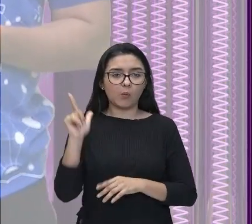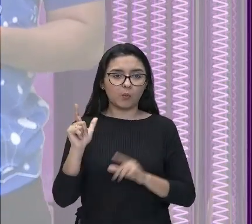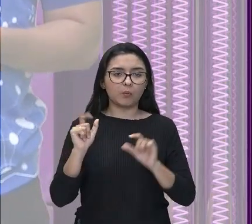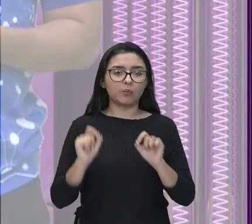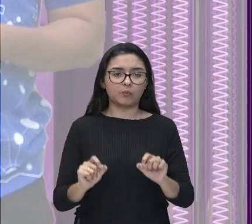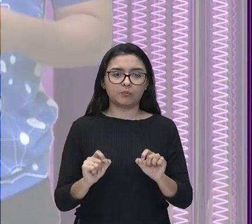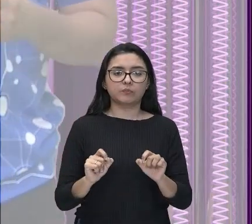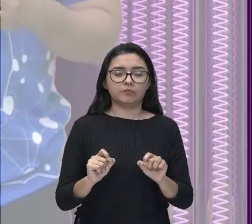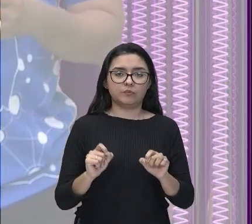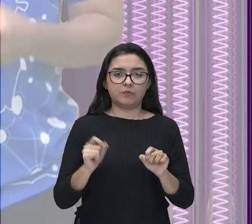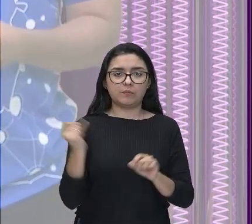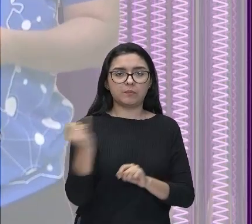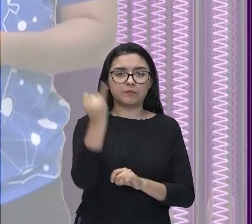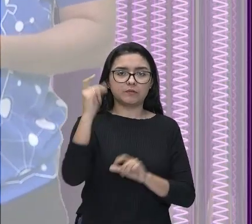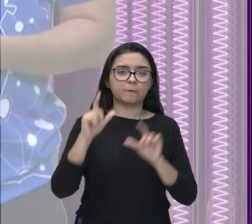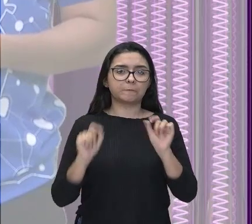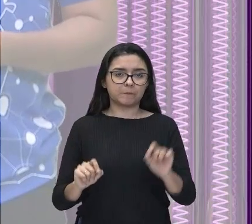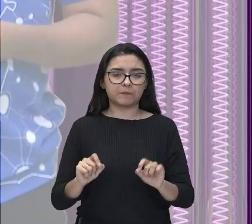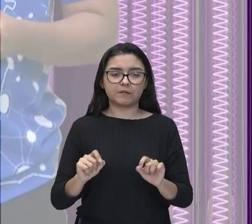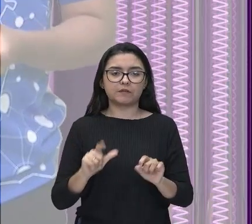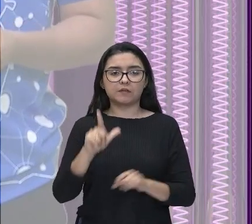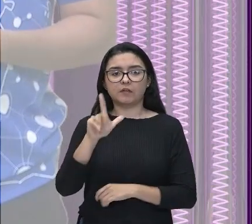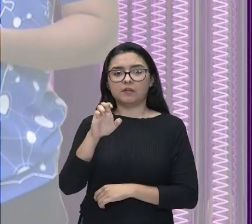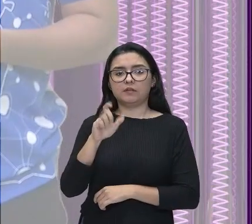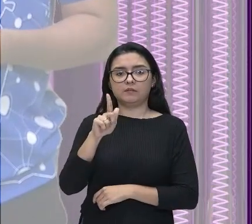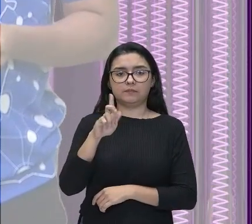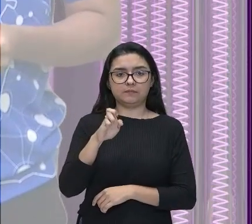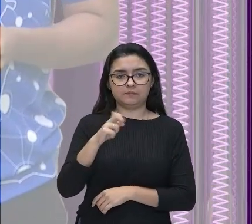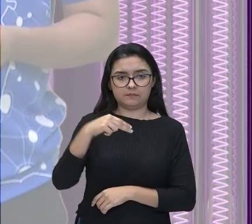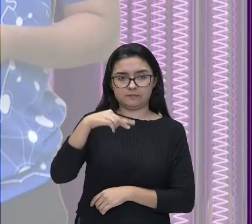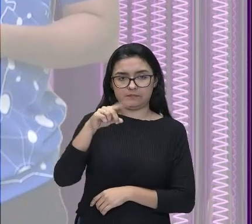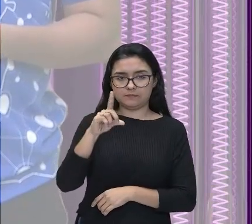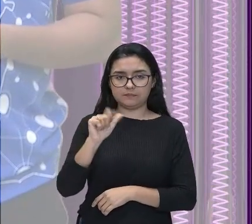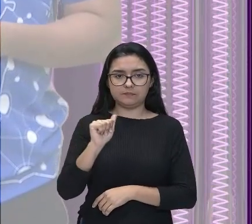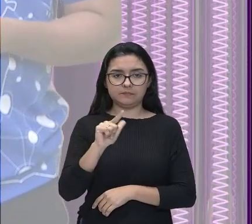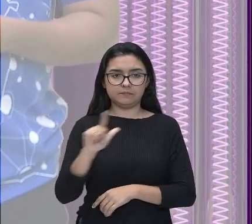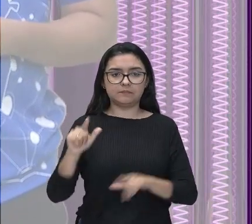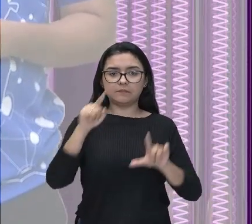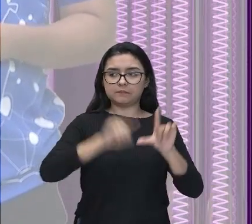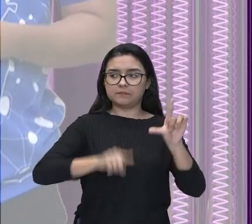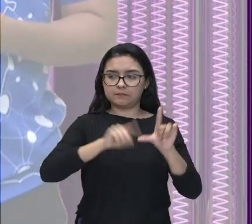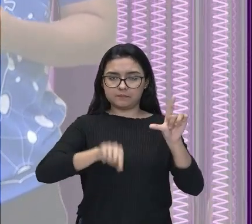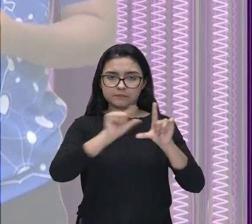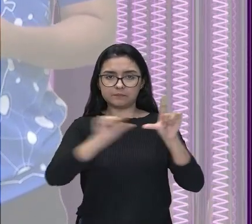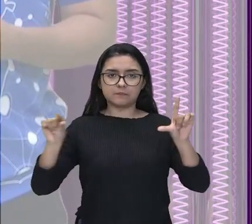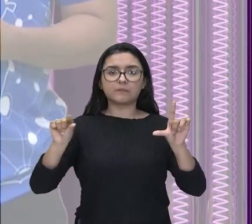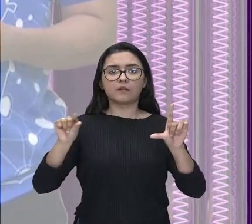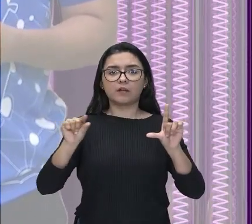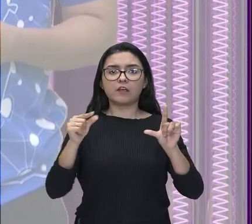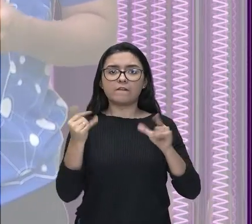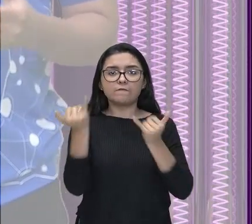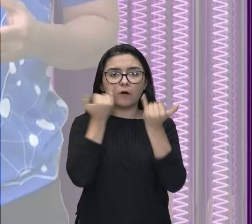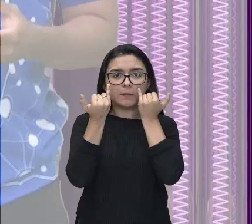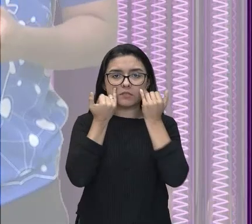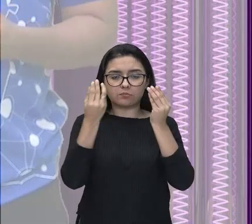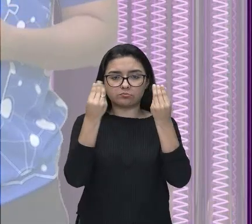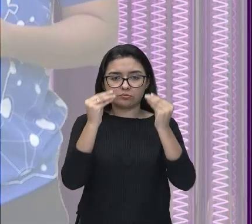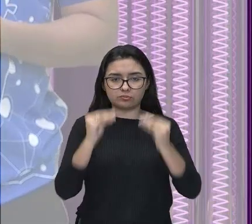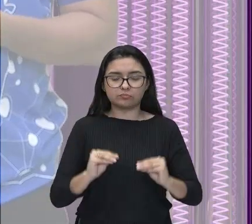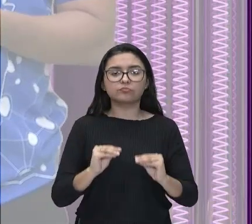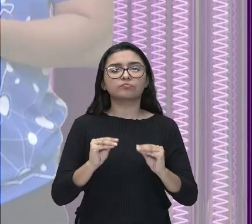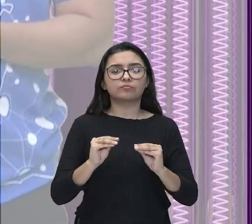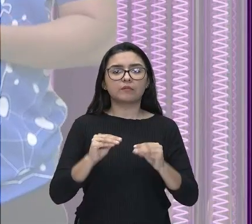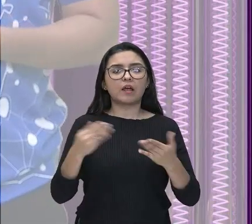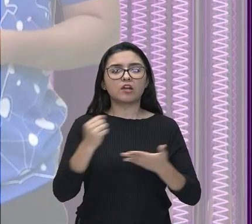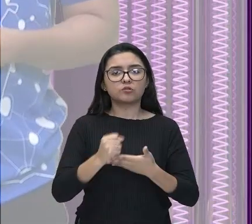muito importante são as legendas. As legendas são informações adicionais que servem para auxiliar na